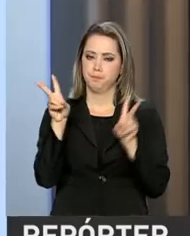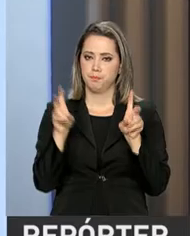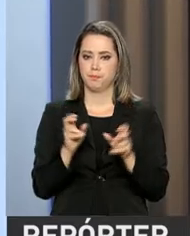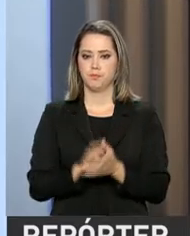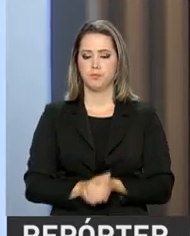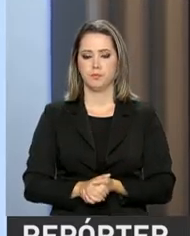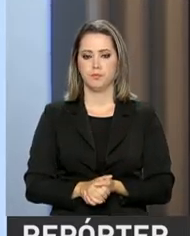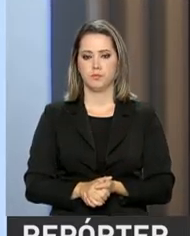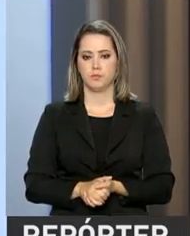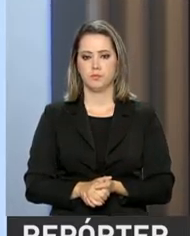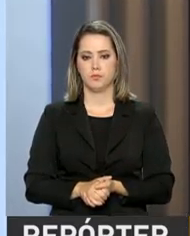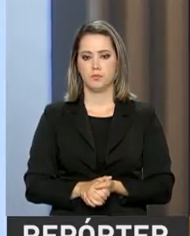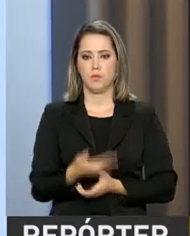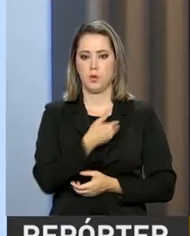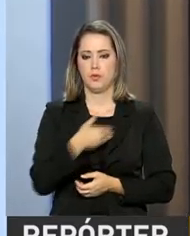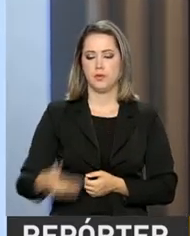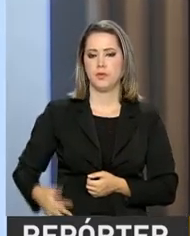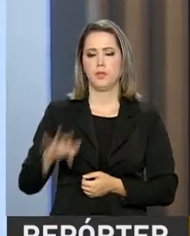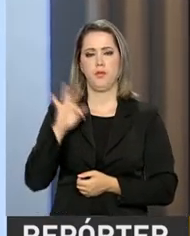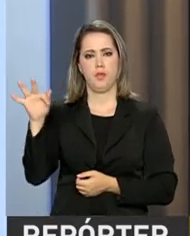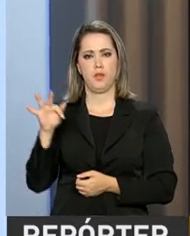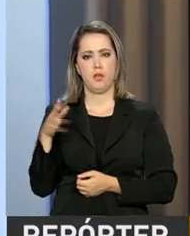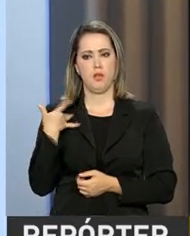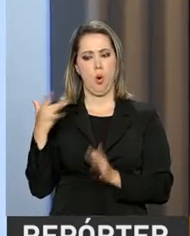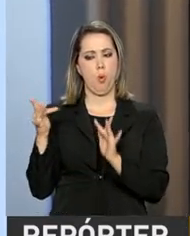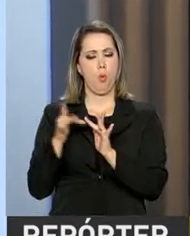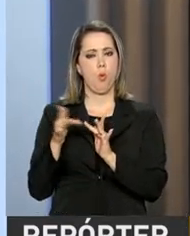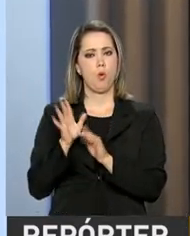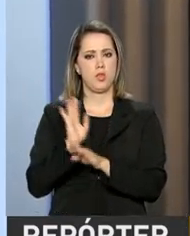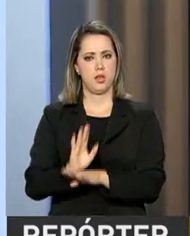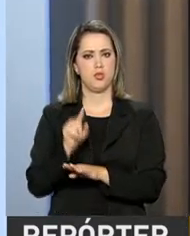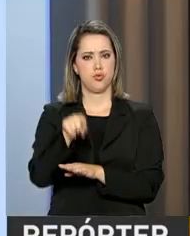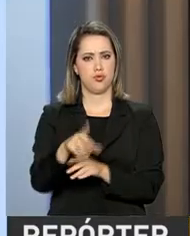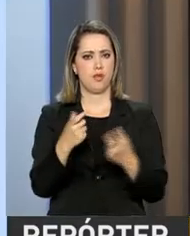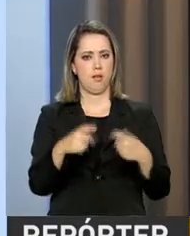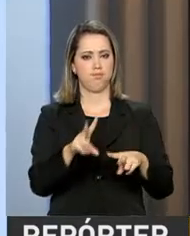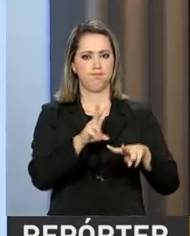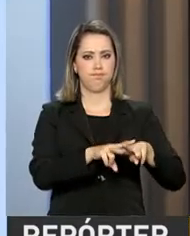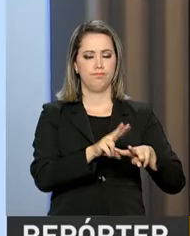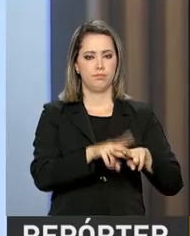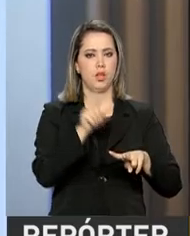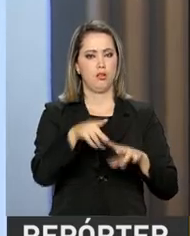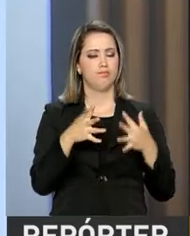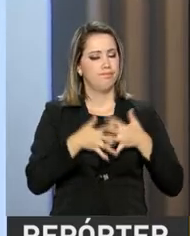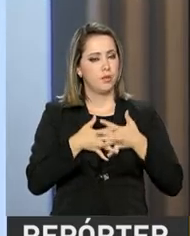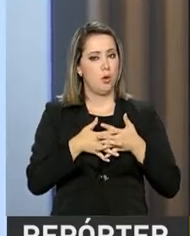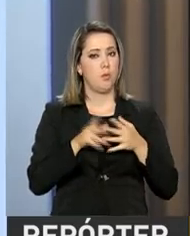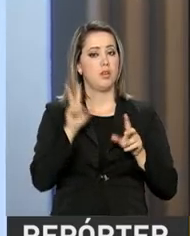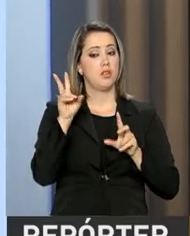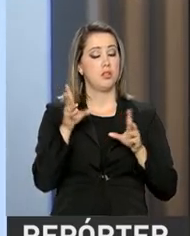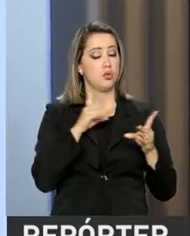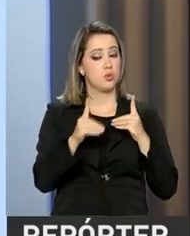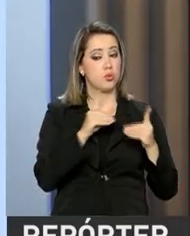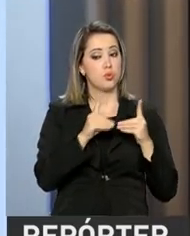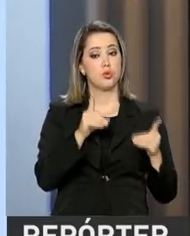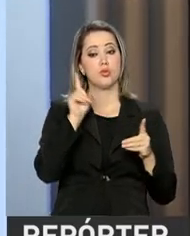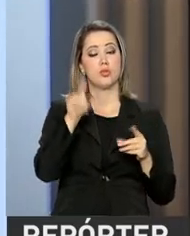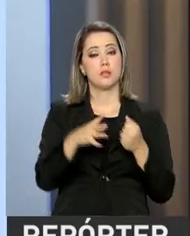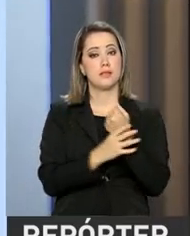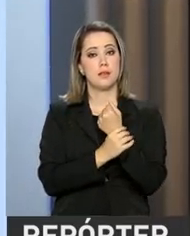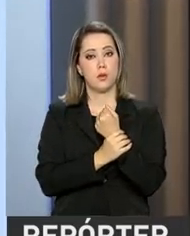essa responsabilidade não é fácil, porque é um problema muito complexo. Então, acho que discutir o tema da segurança pública